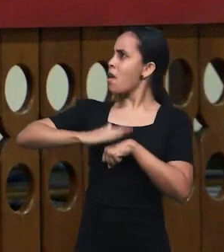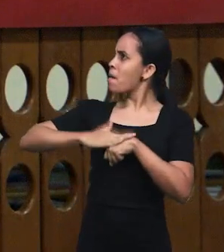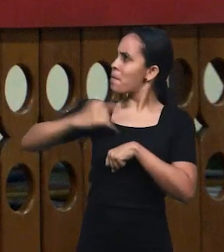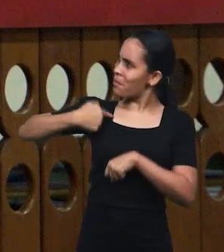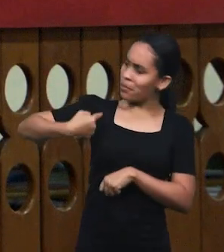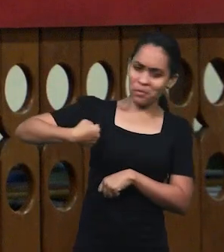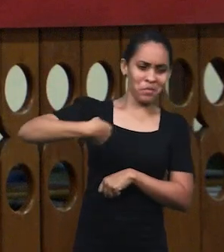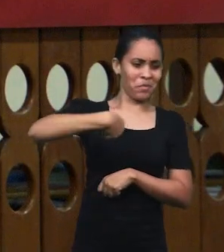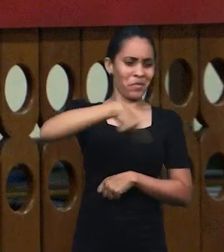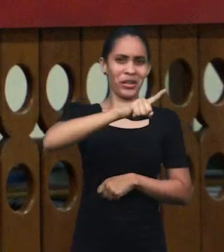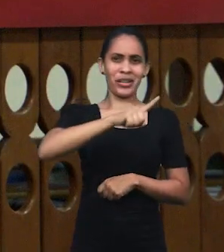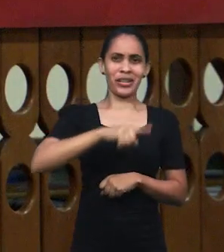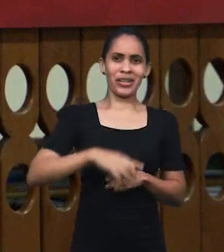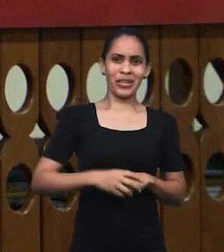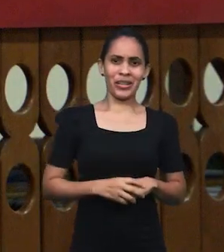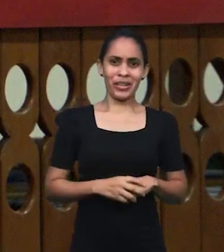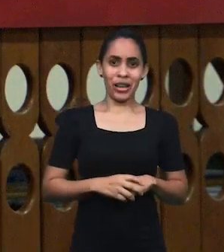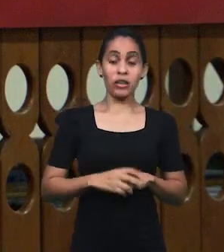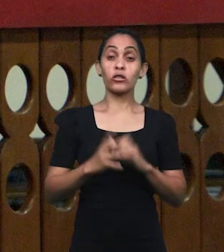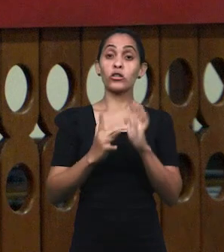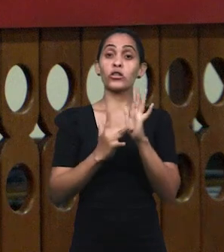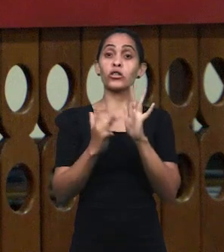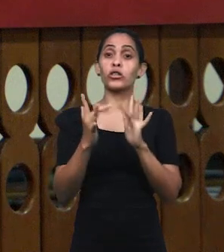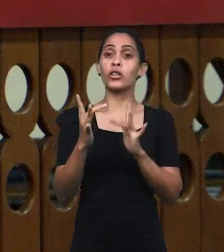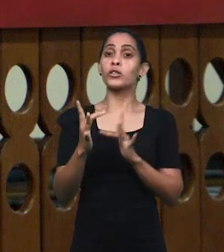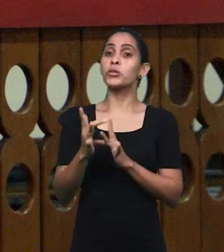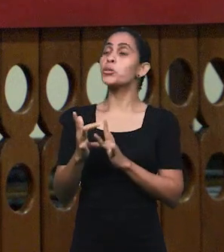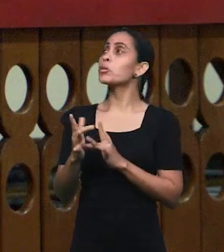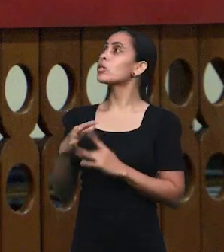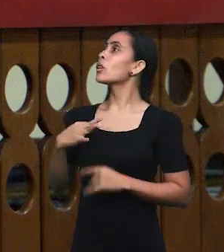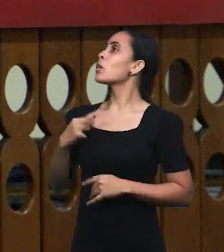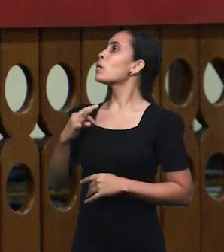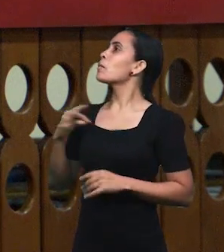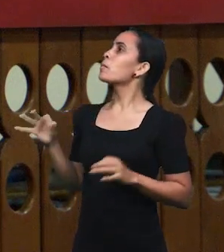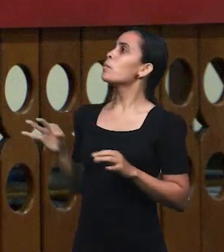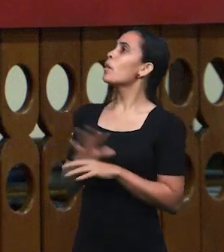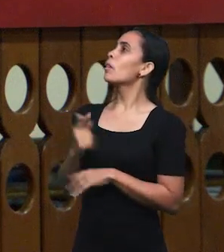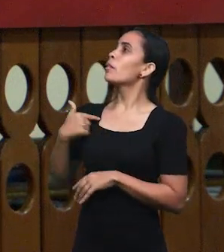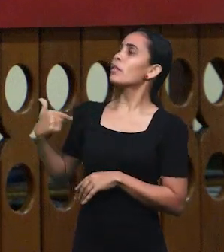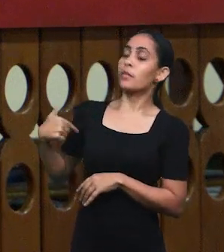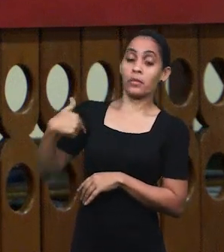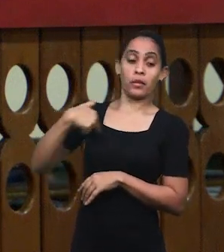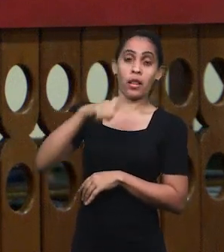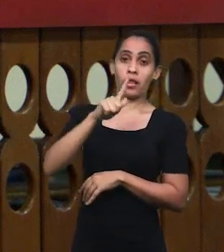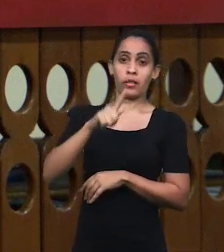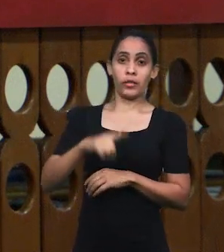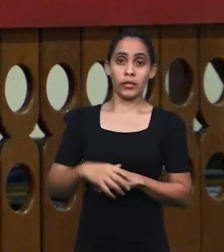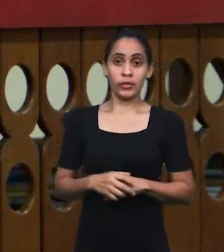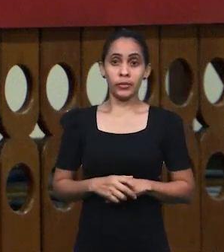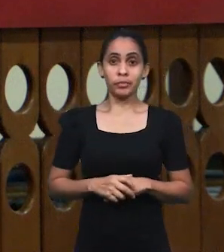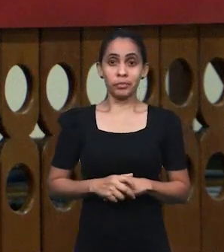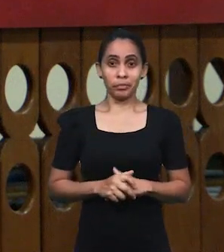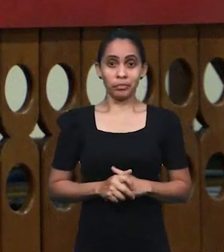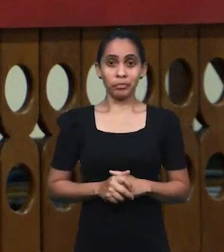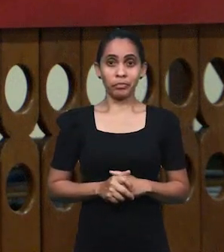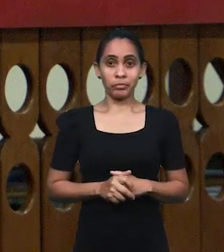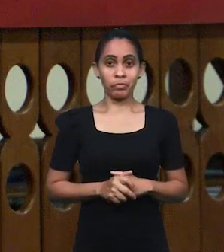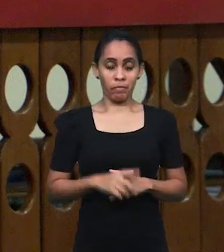Senhor, envia-me a mim. Jesus se colocou à disposição para ser enviado,